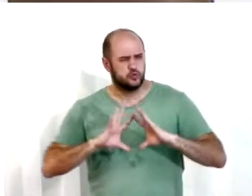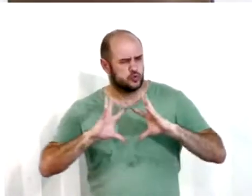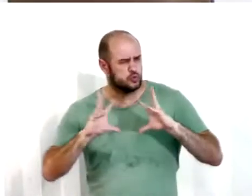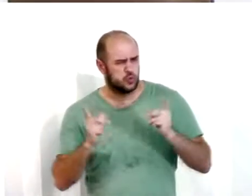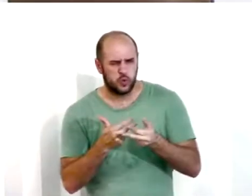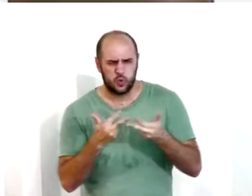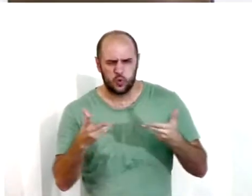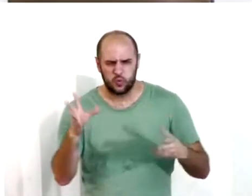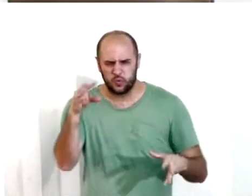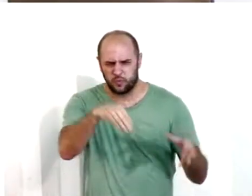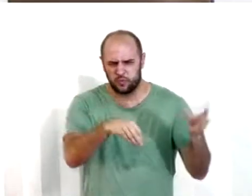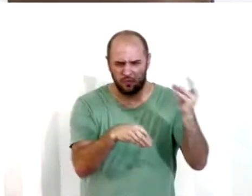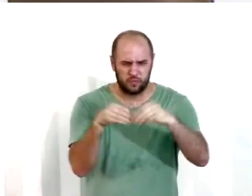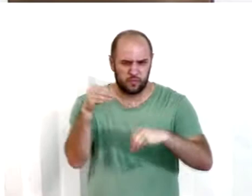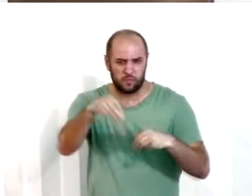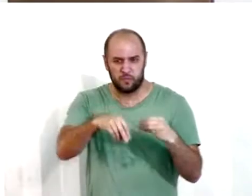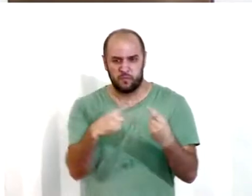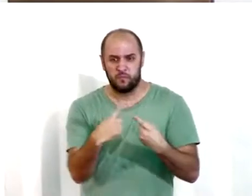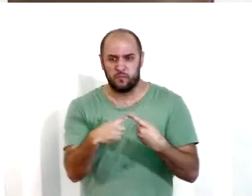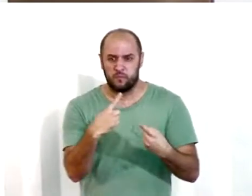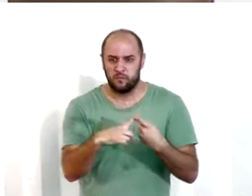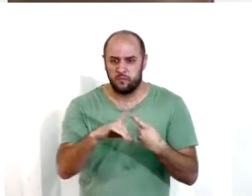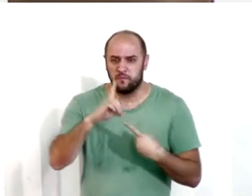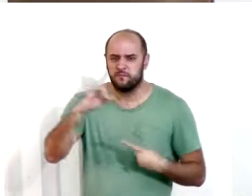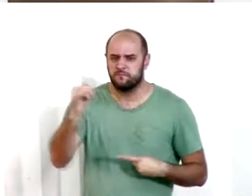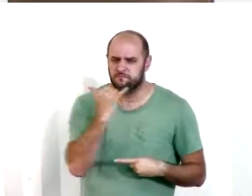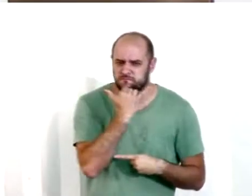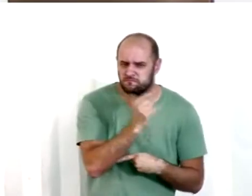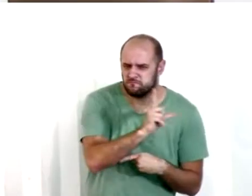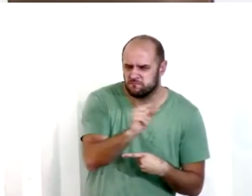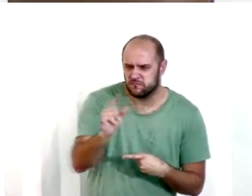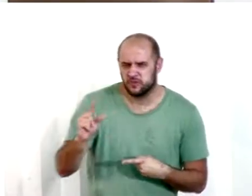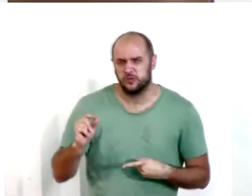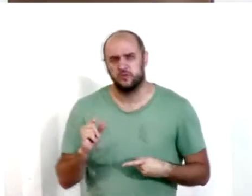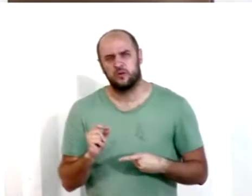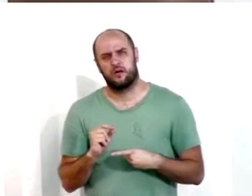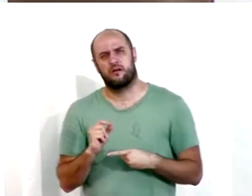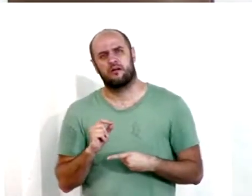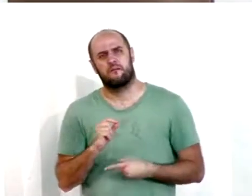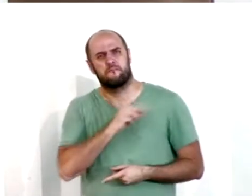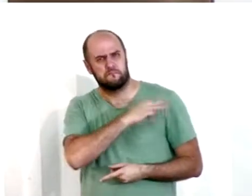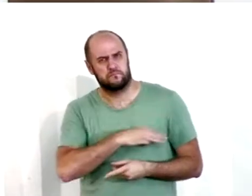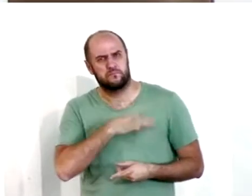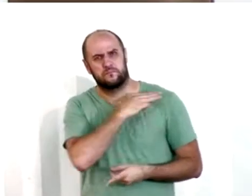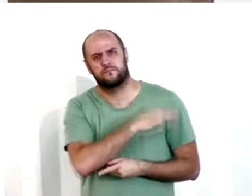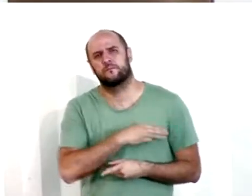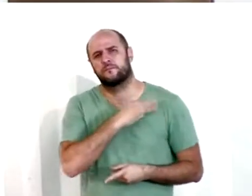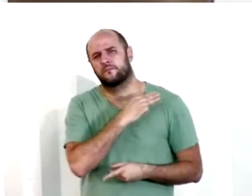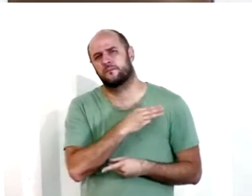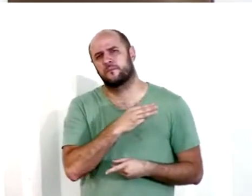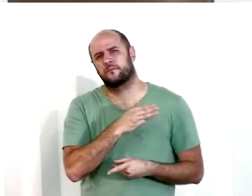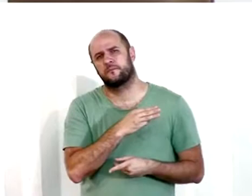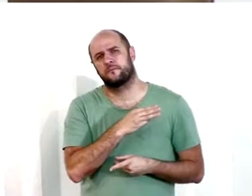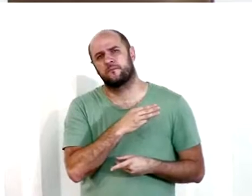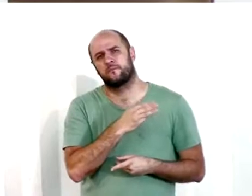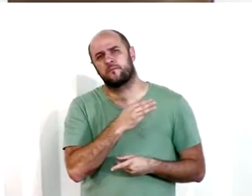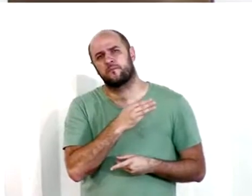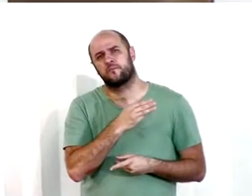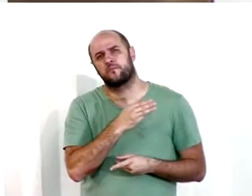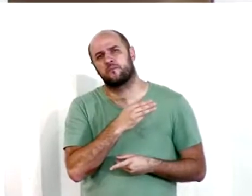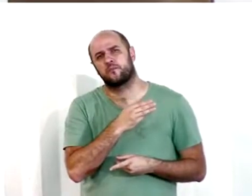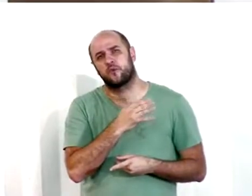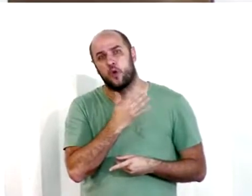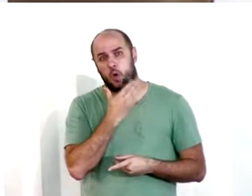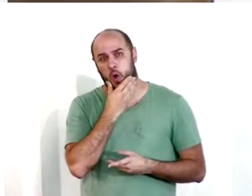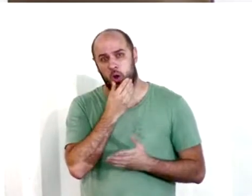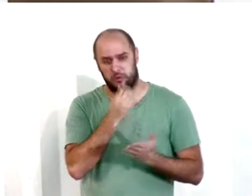porque Deus o redimiu para essa função, o homem então está trazendo problemas para a